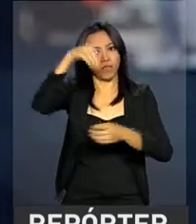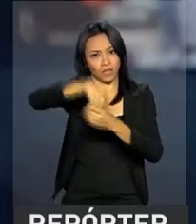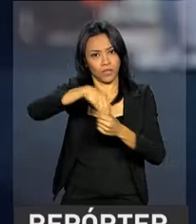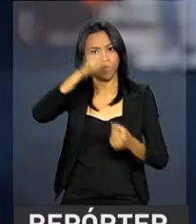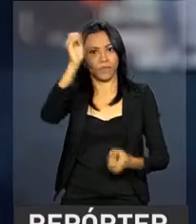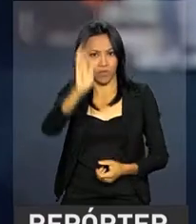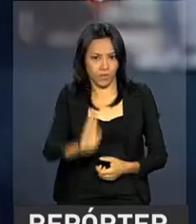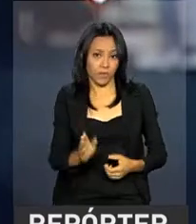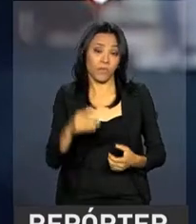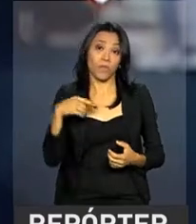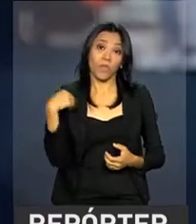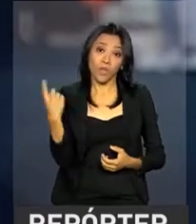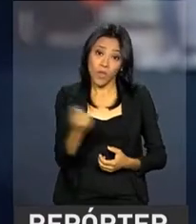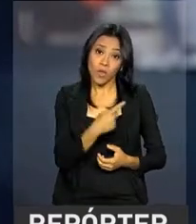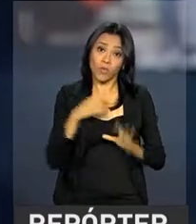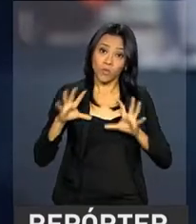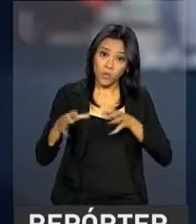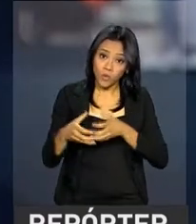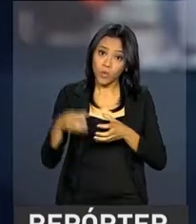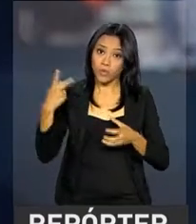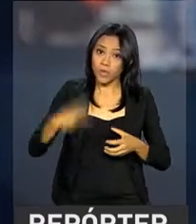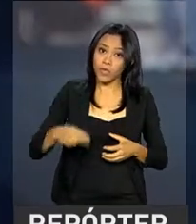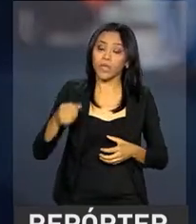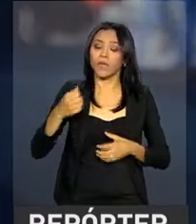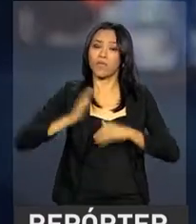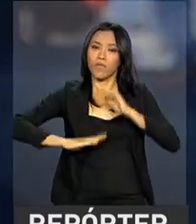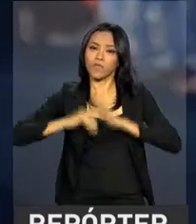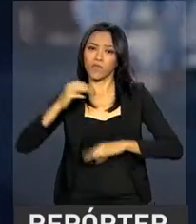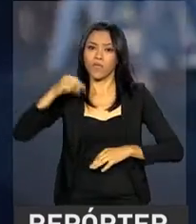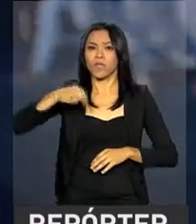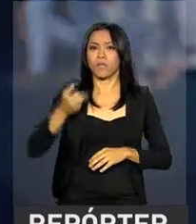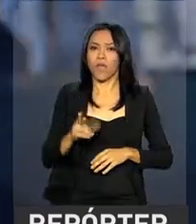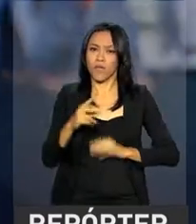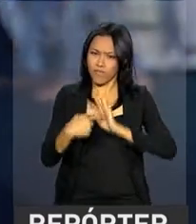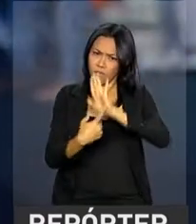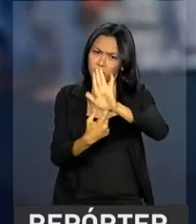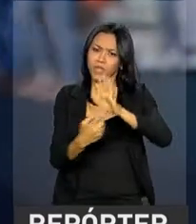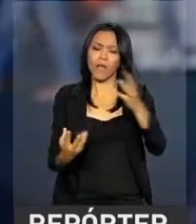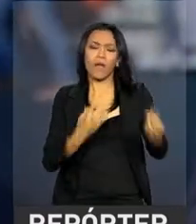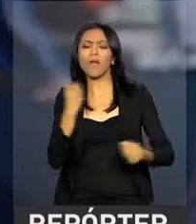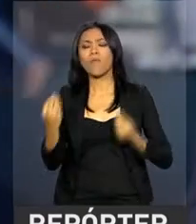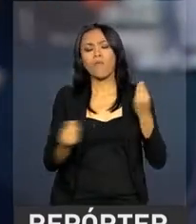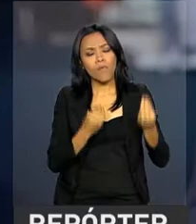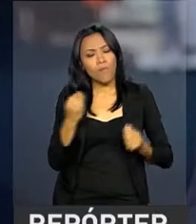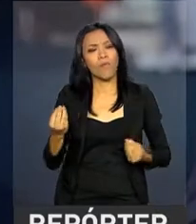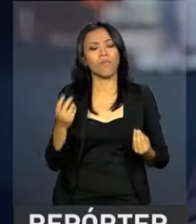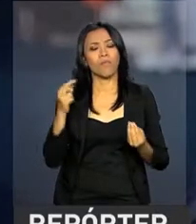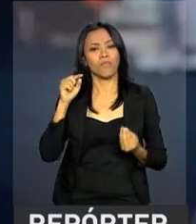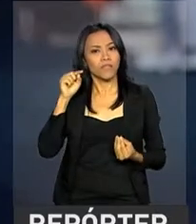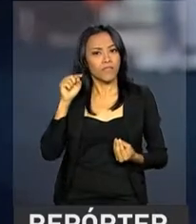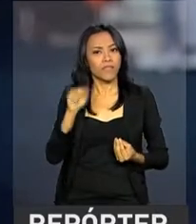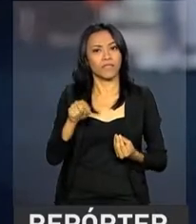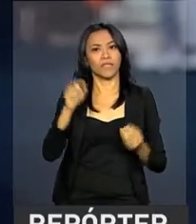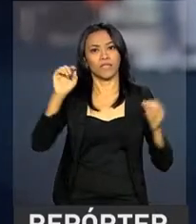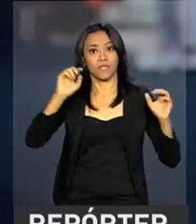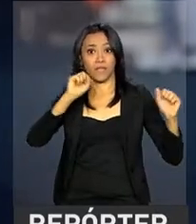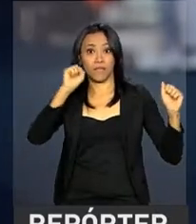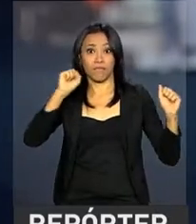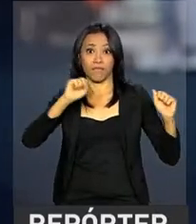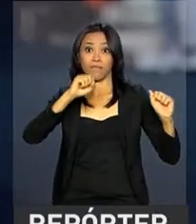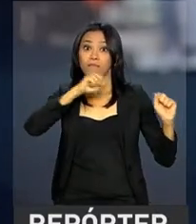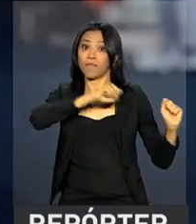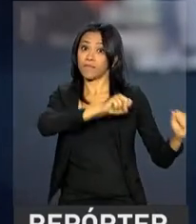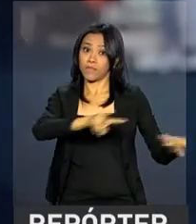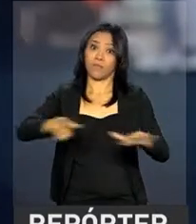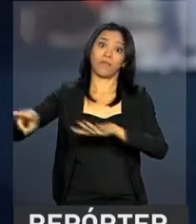A nossa reportagem, a nossa equipe, a equipe da TV NBR, preparou uma reportagem para mostrar como é que vai ser aí essa grande feira de ciência